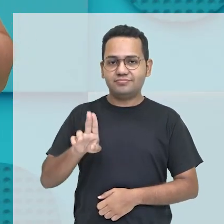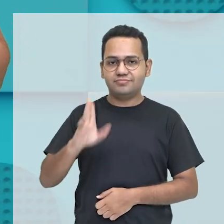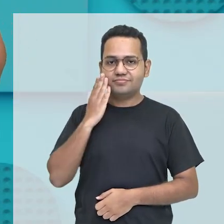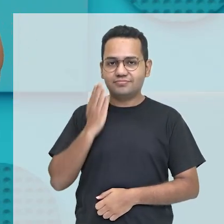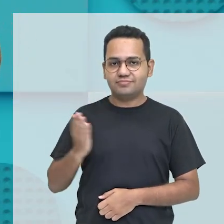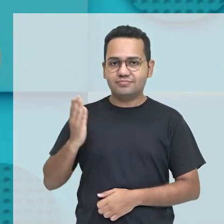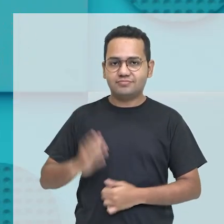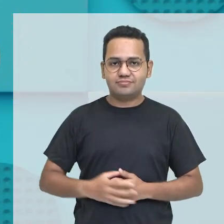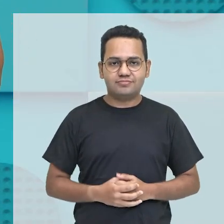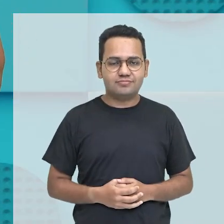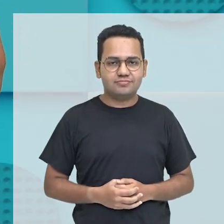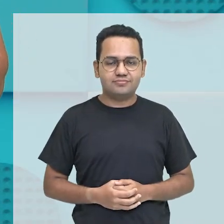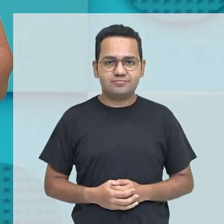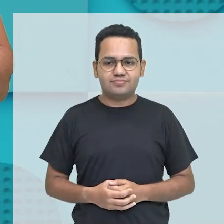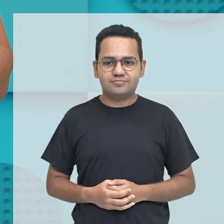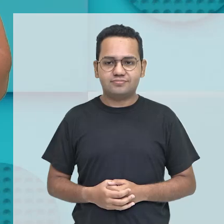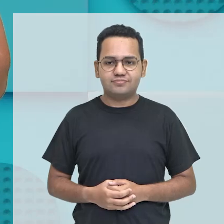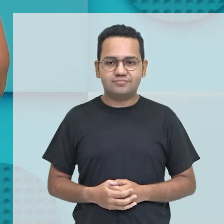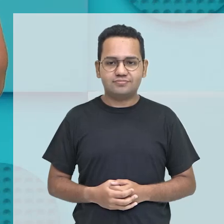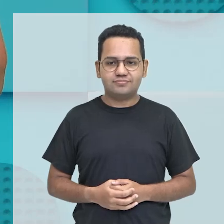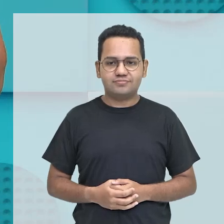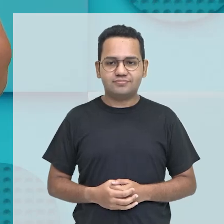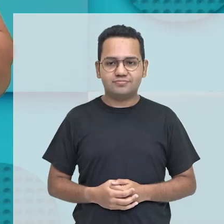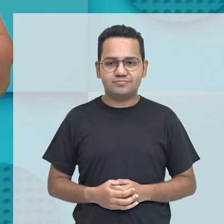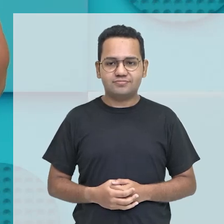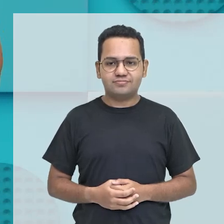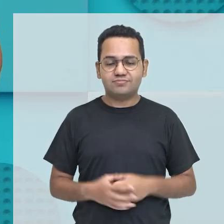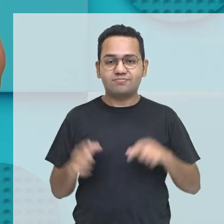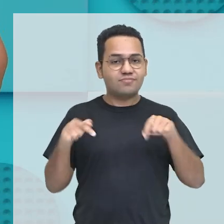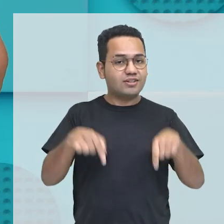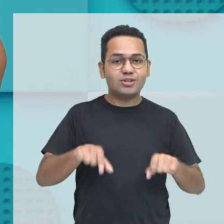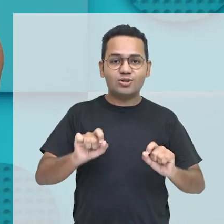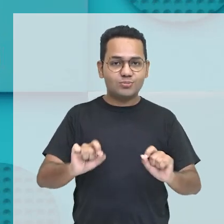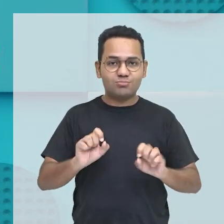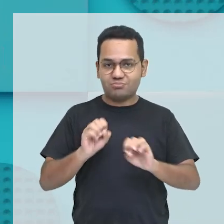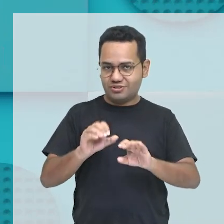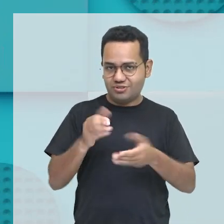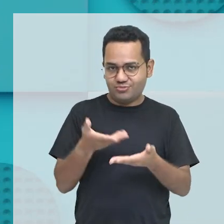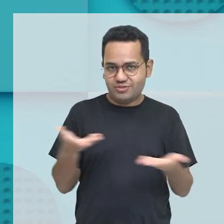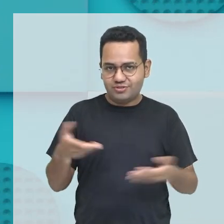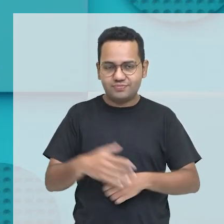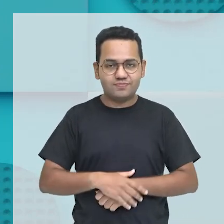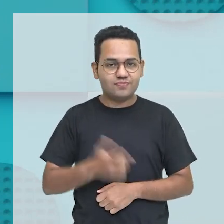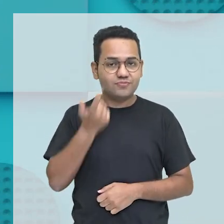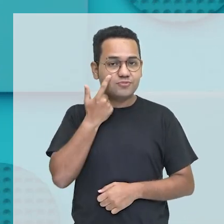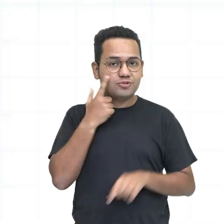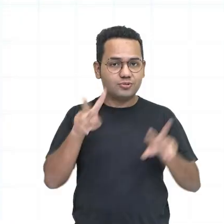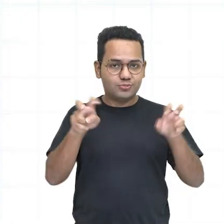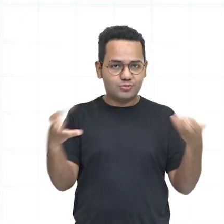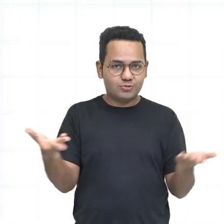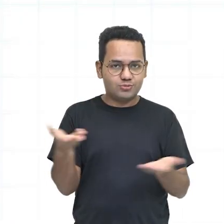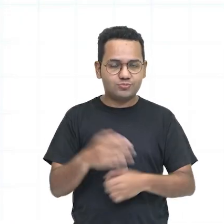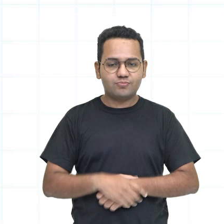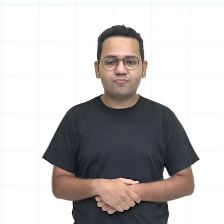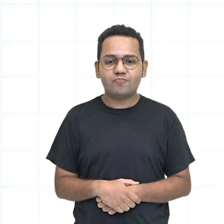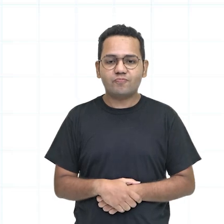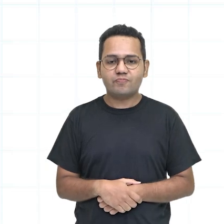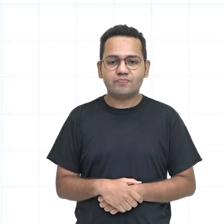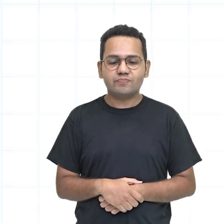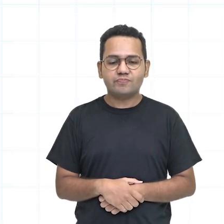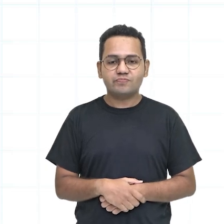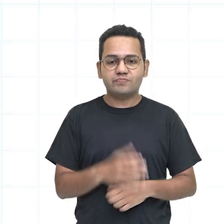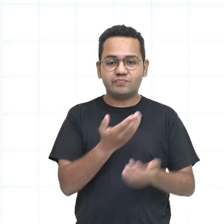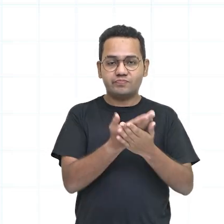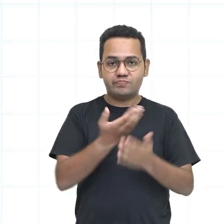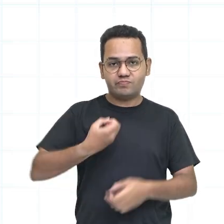professor Luiz Bragança e vou estar aqui com vocês na aula de hoje. Falando em aula, vamos ver o que temos para hoje? Olha